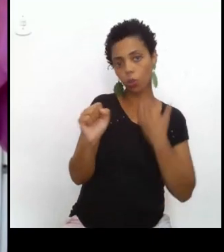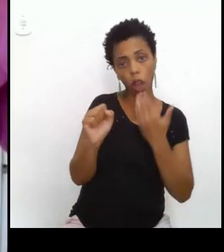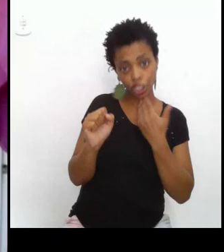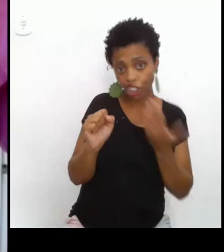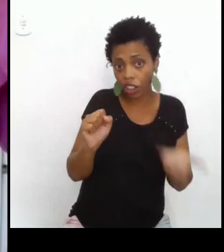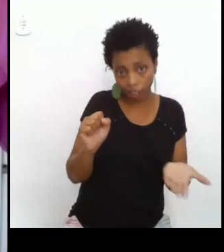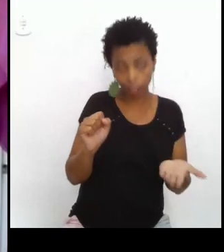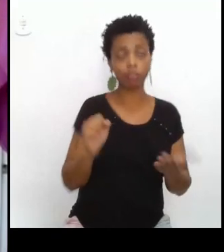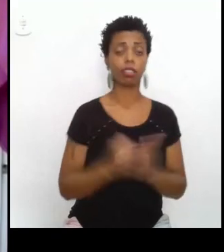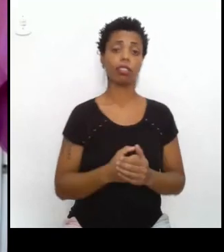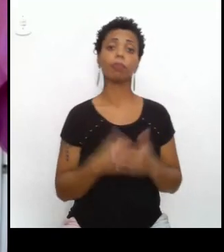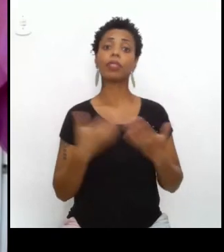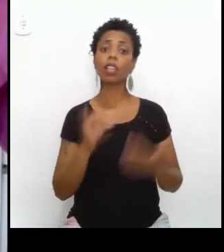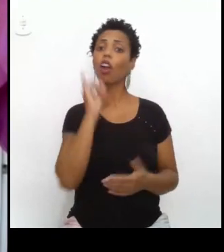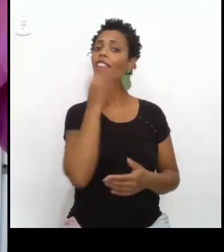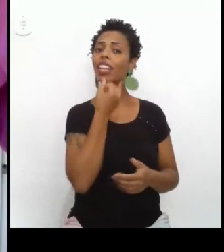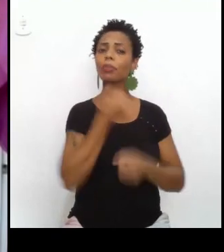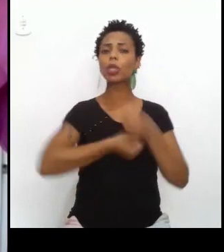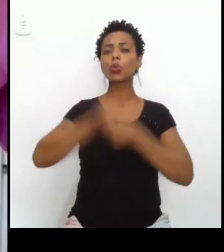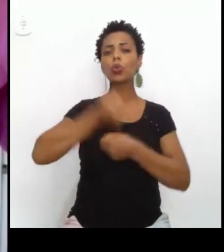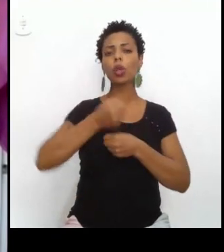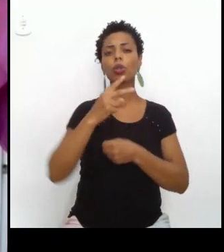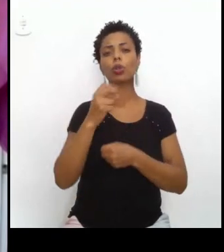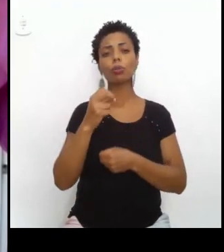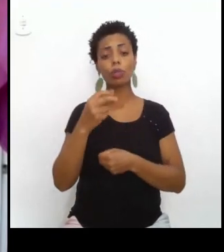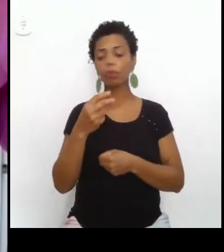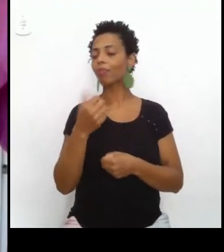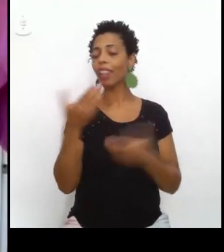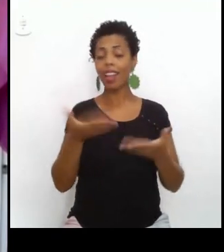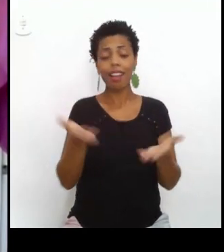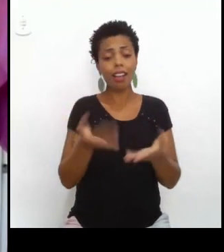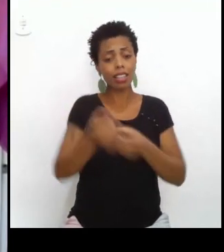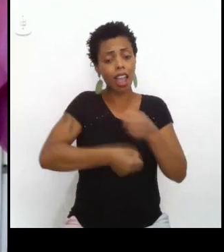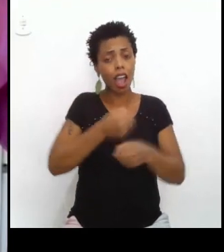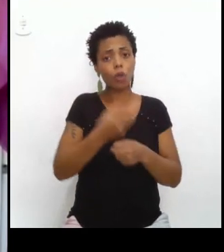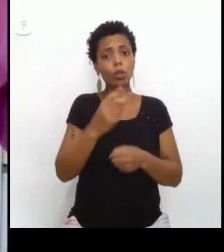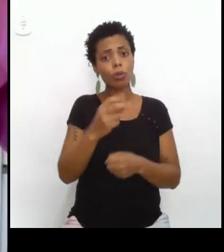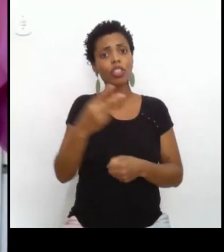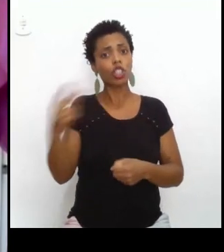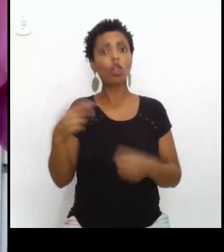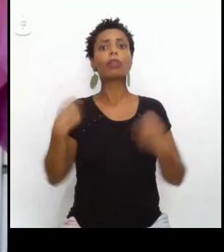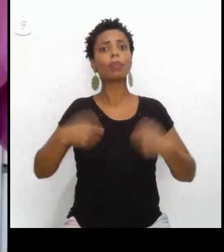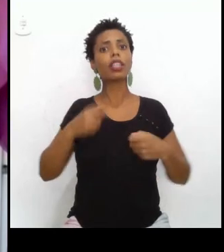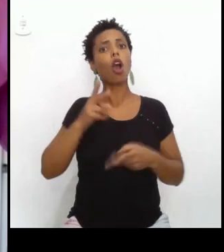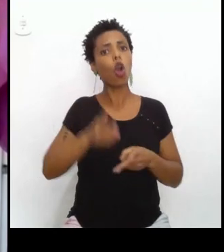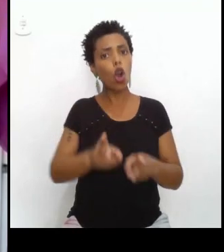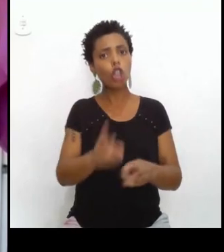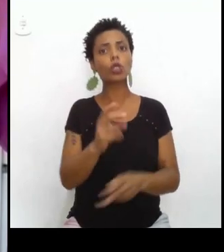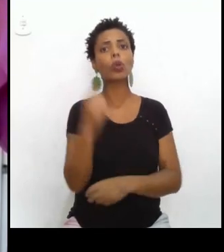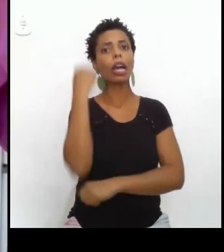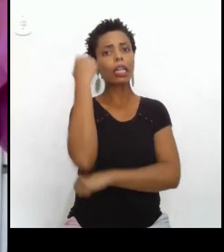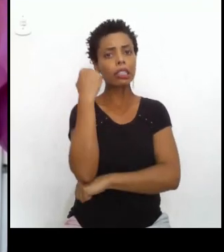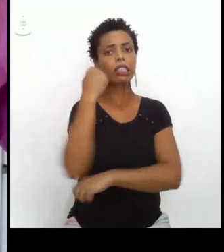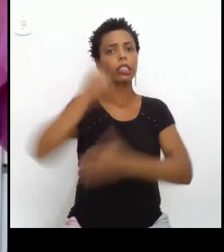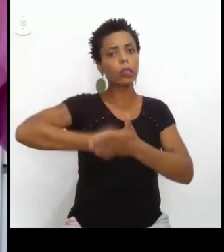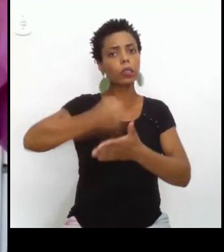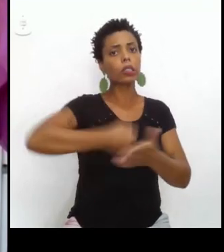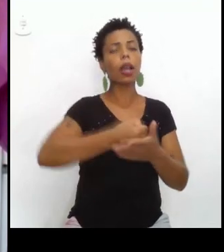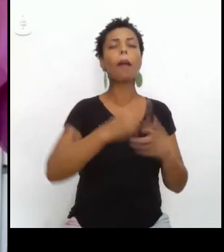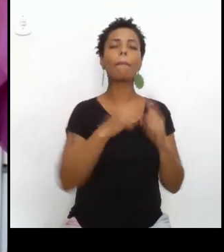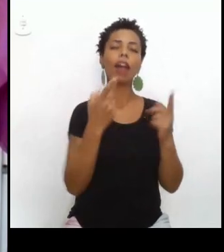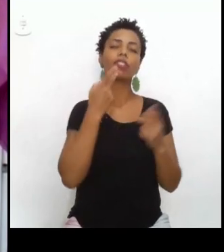infelizmente 2022 ainda tá na Perspectiva da Resistência Mas falando dos avanços também e para que a gente consiga ir